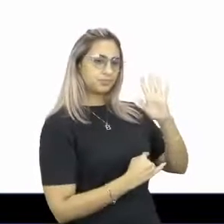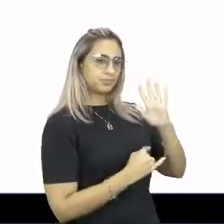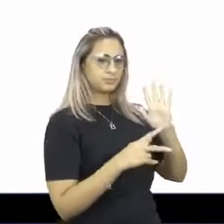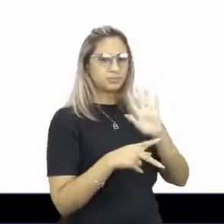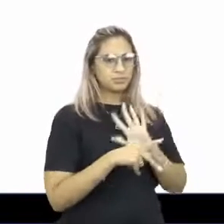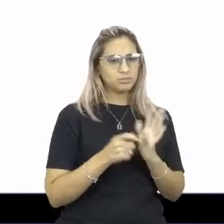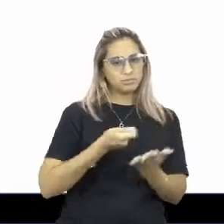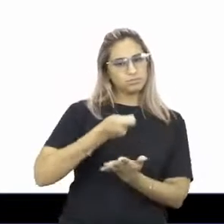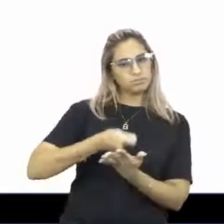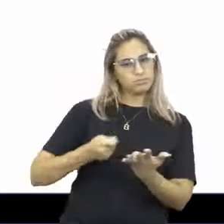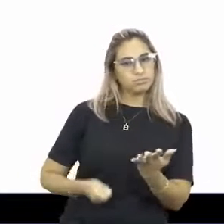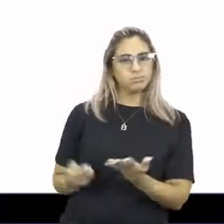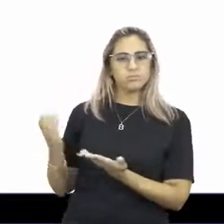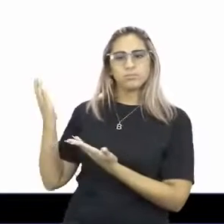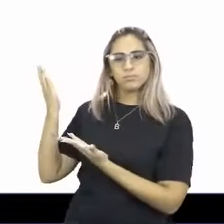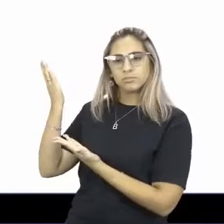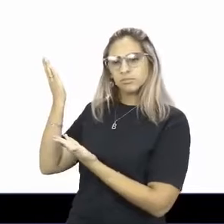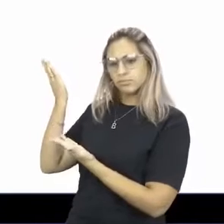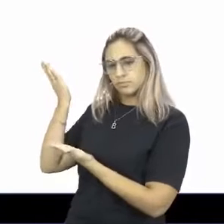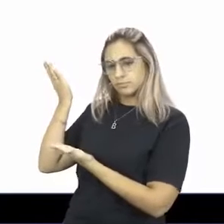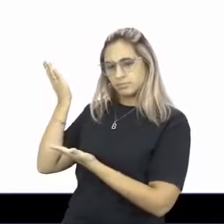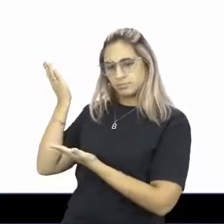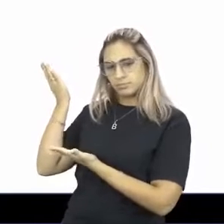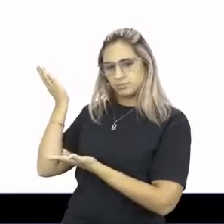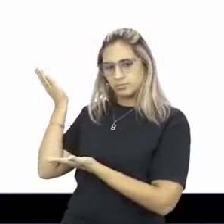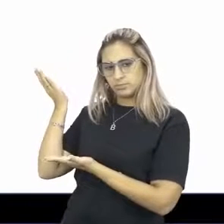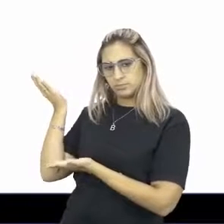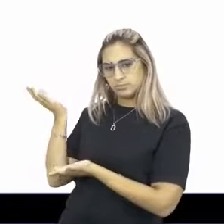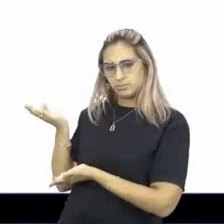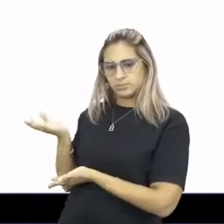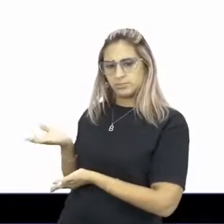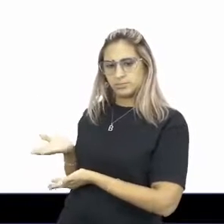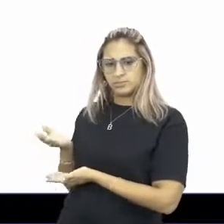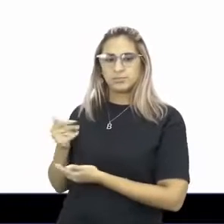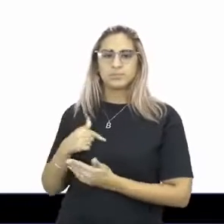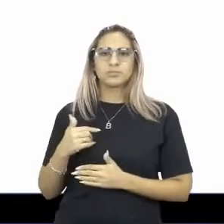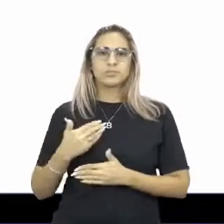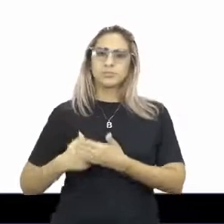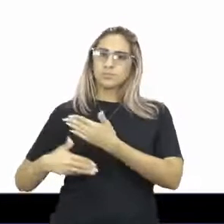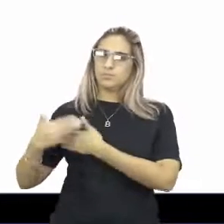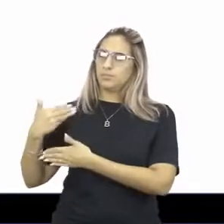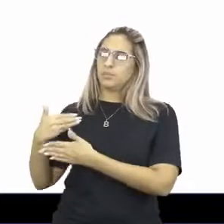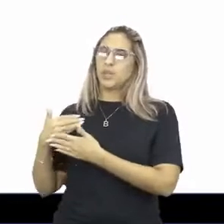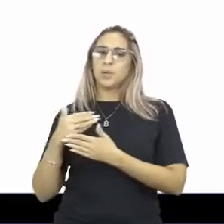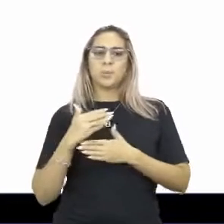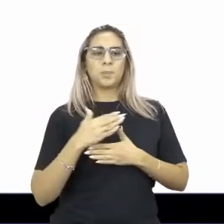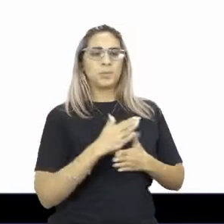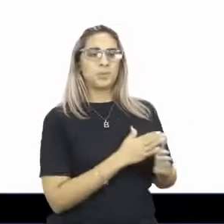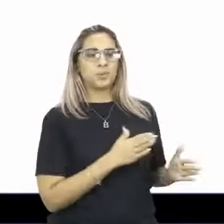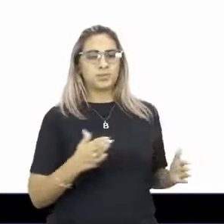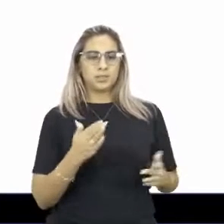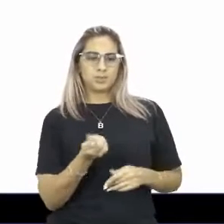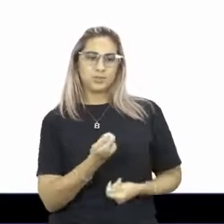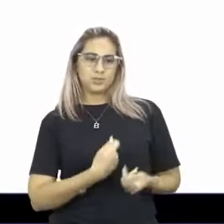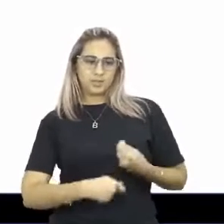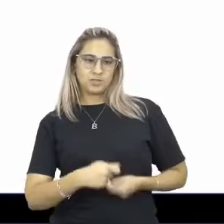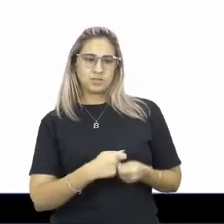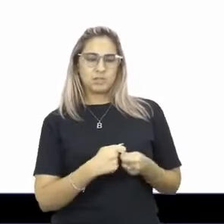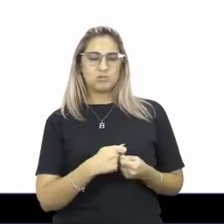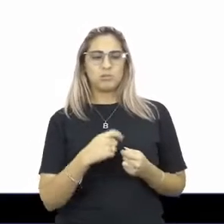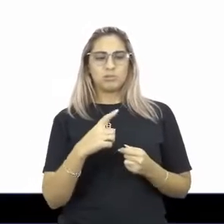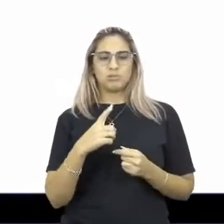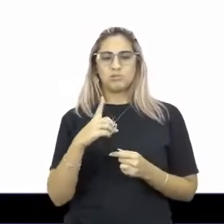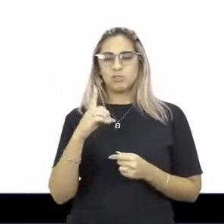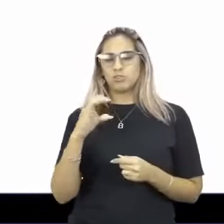punho de possuir ou não de não possuir antecedentes no processo administrativo disciplinar, né? Ou